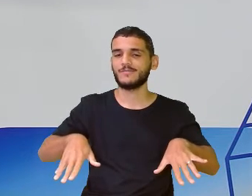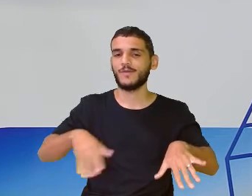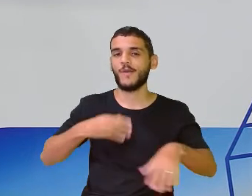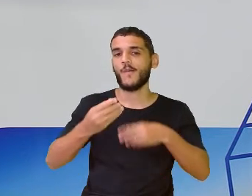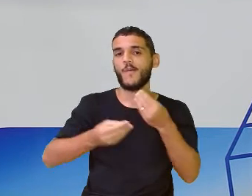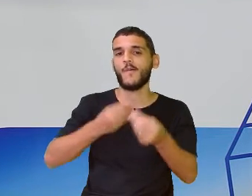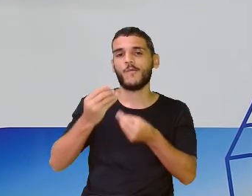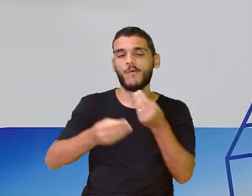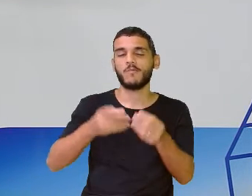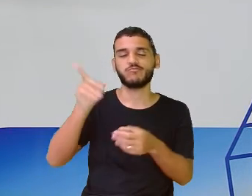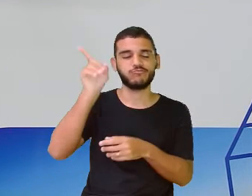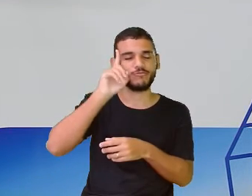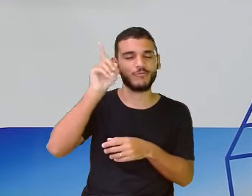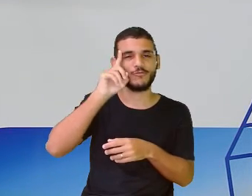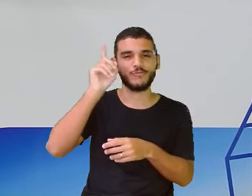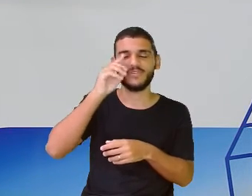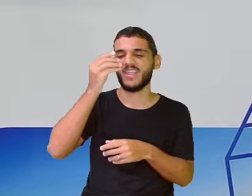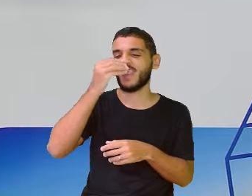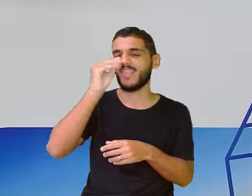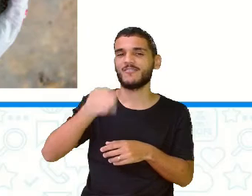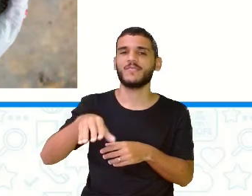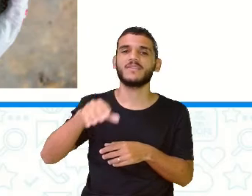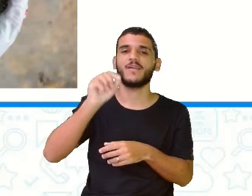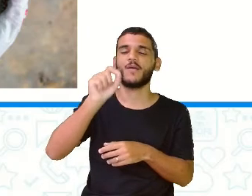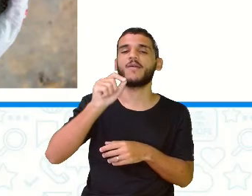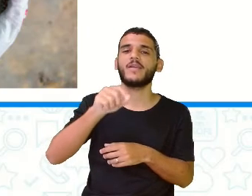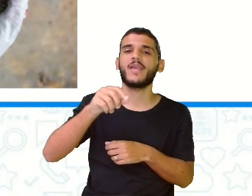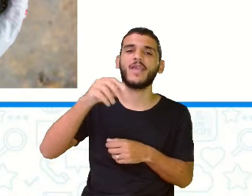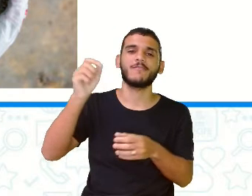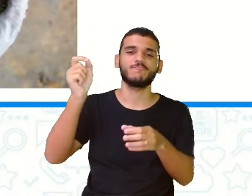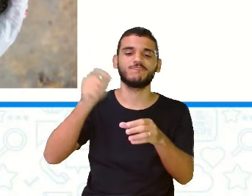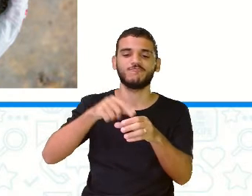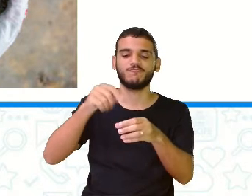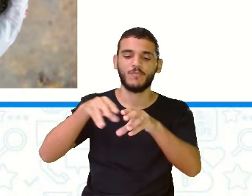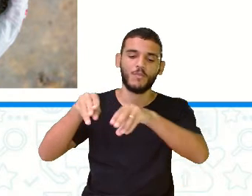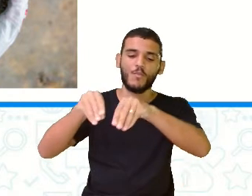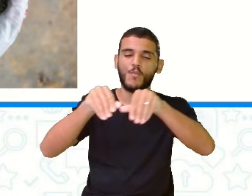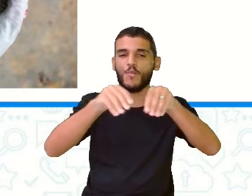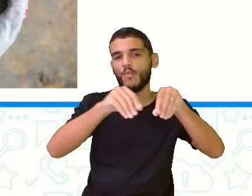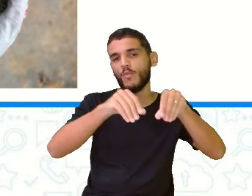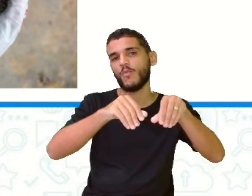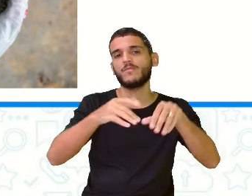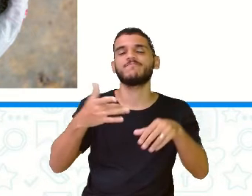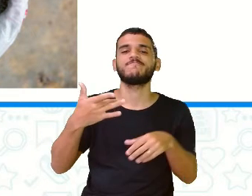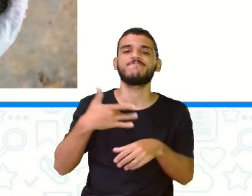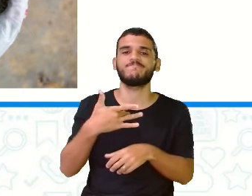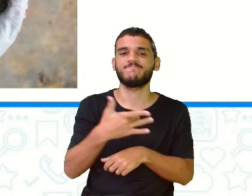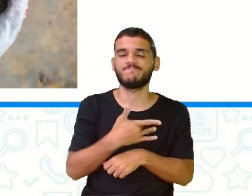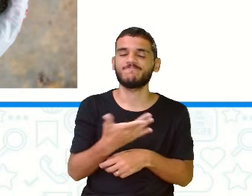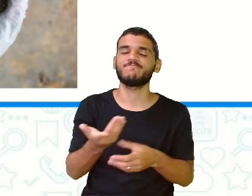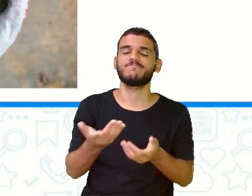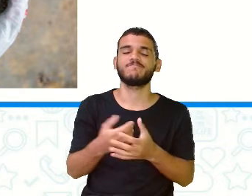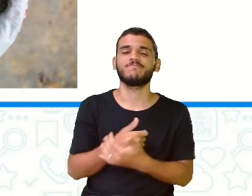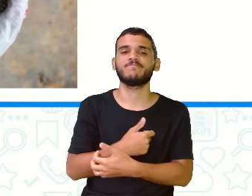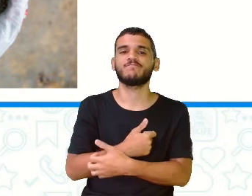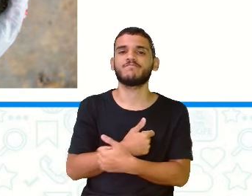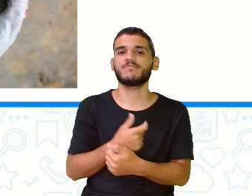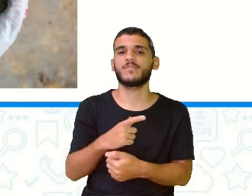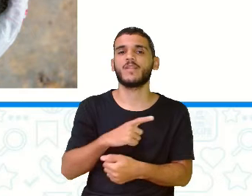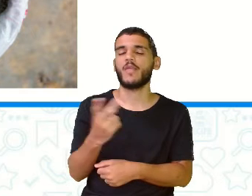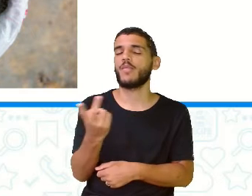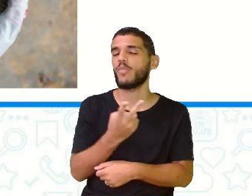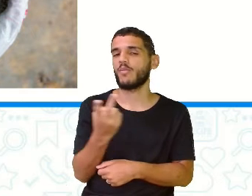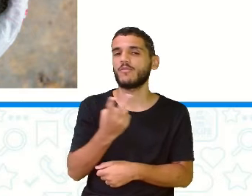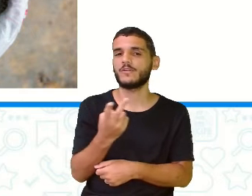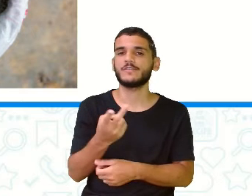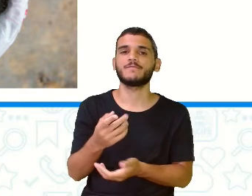Ou seja, em vez de ser utilizado, é desprezado como que fosse lixo sem utilidade. Com isso, a gente tem duas despesas, a